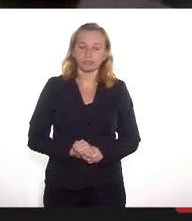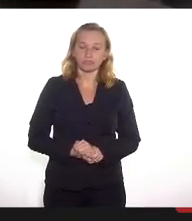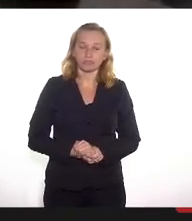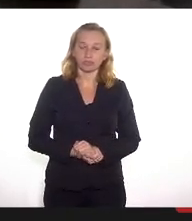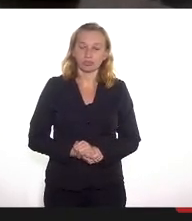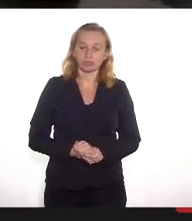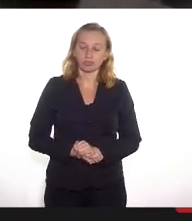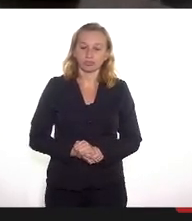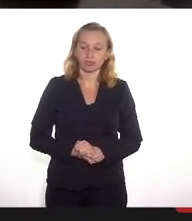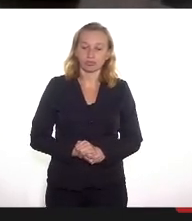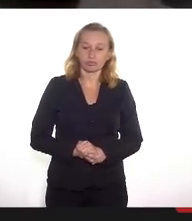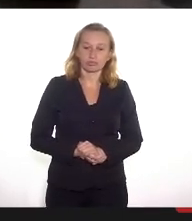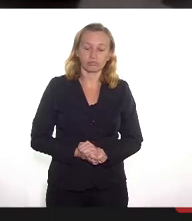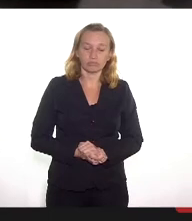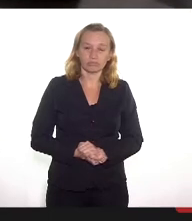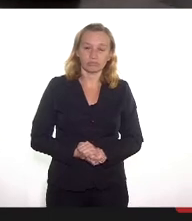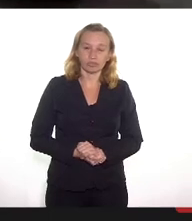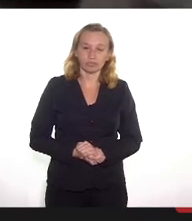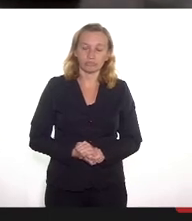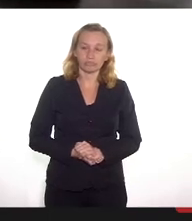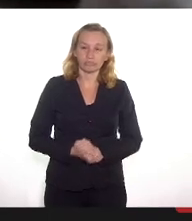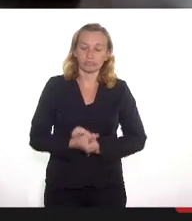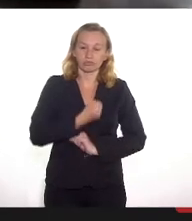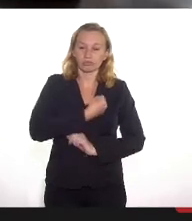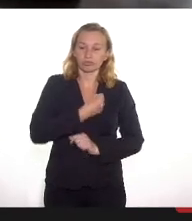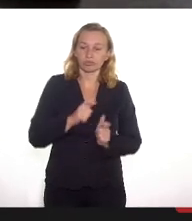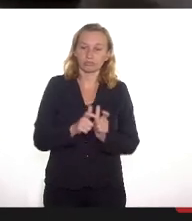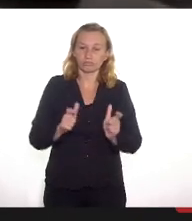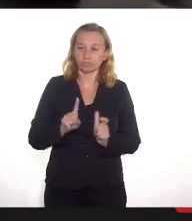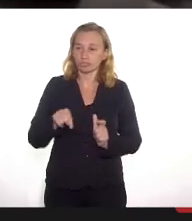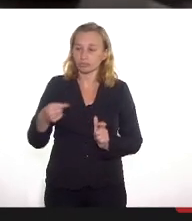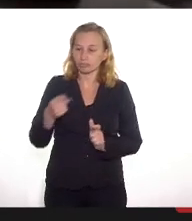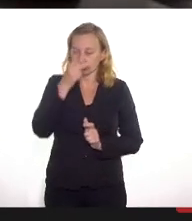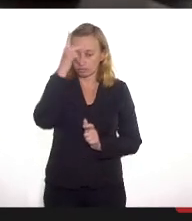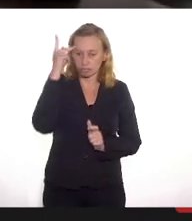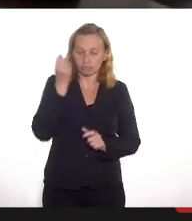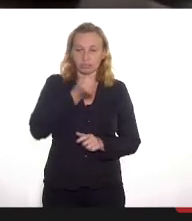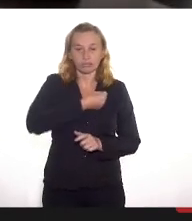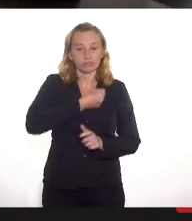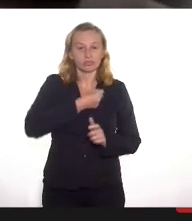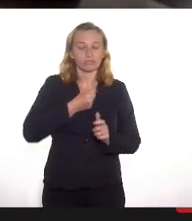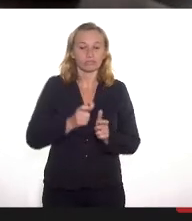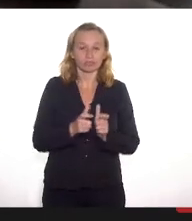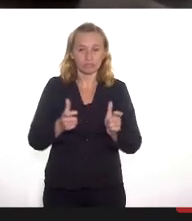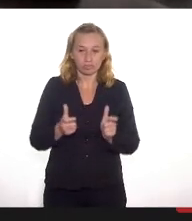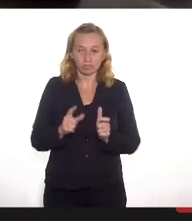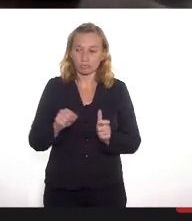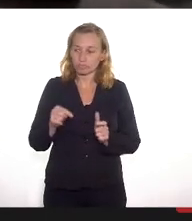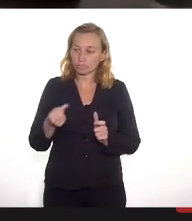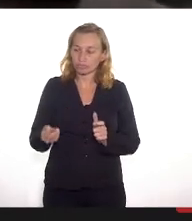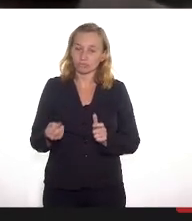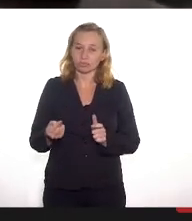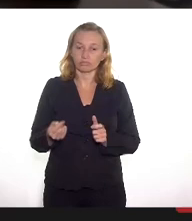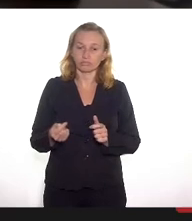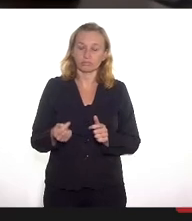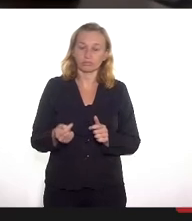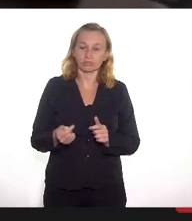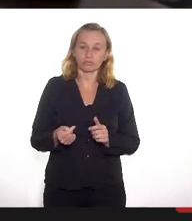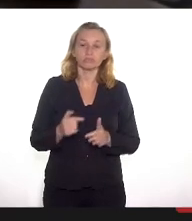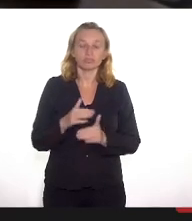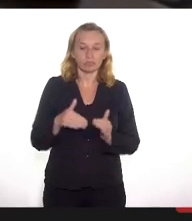é ser macho pessoas o fato é que quando você aumenta o número de casal população geral Você tem uma explosão de casa